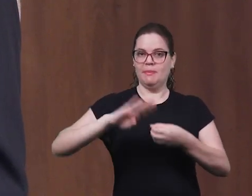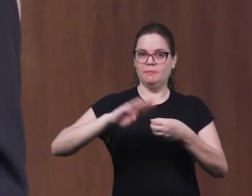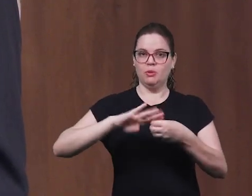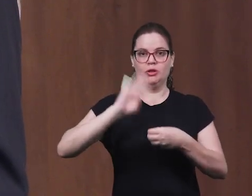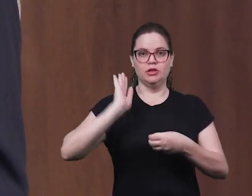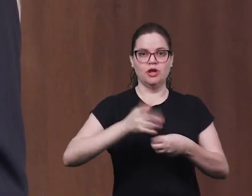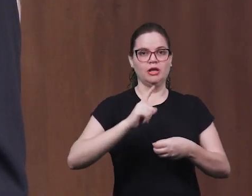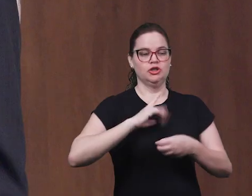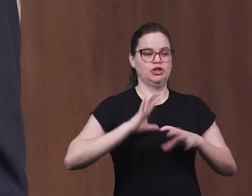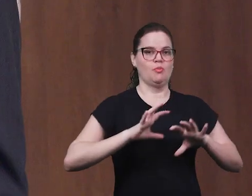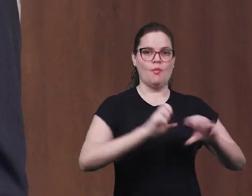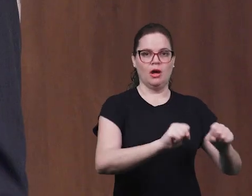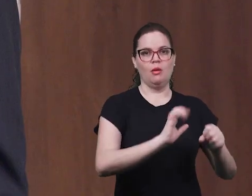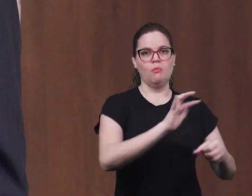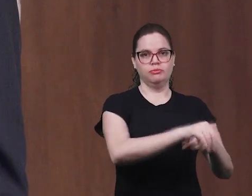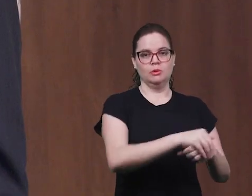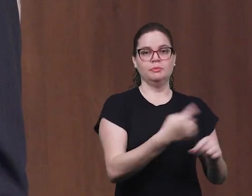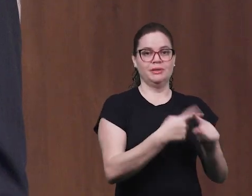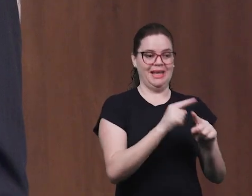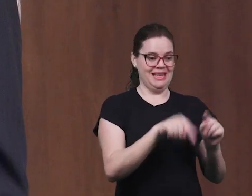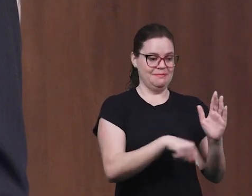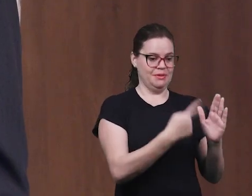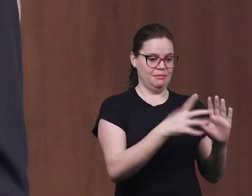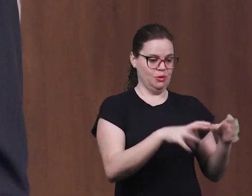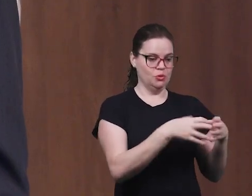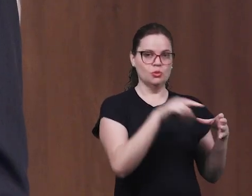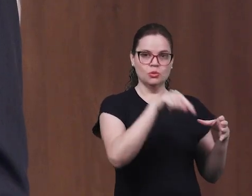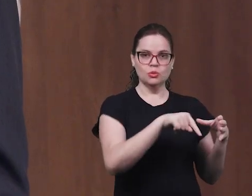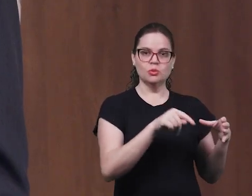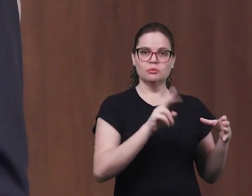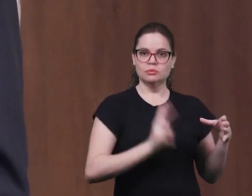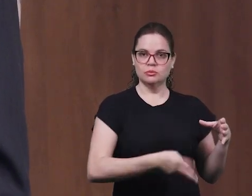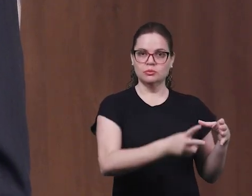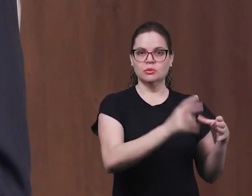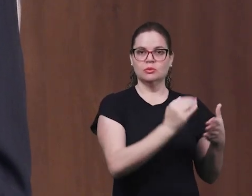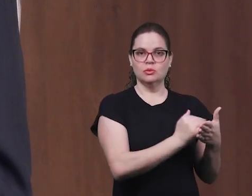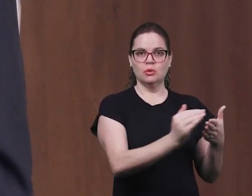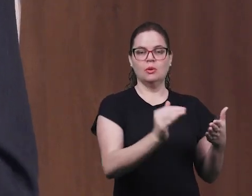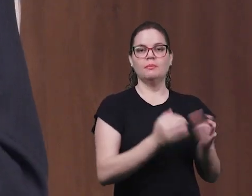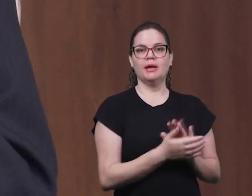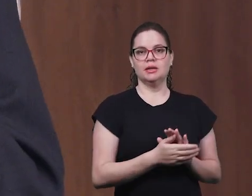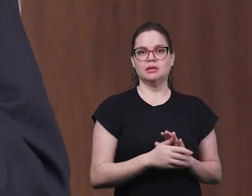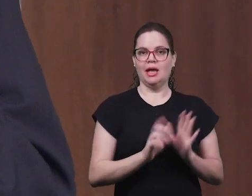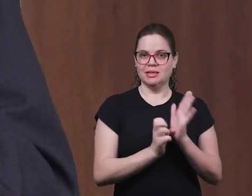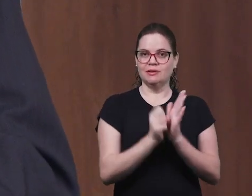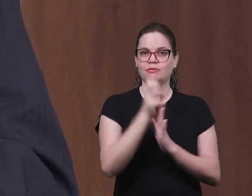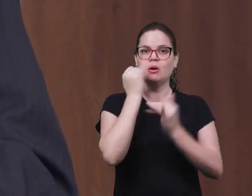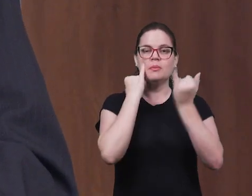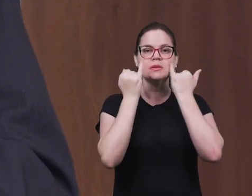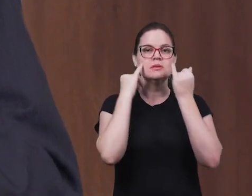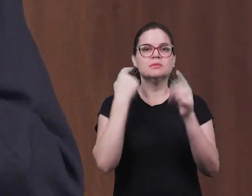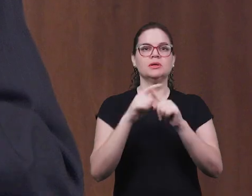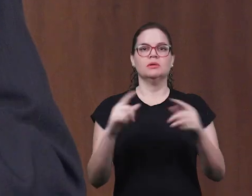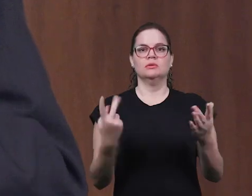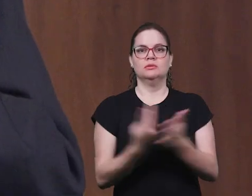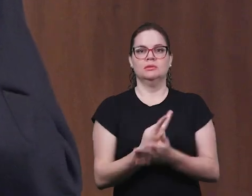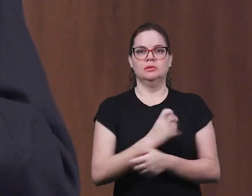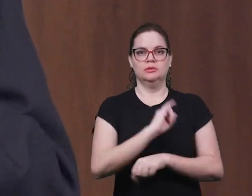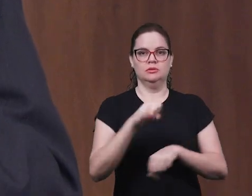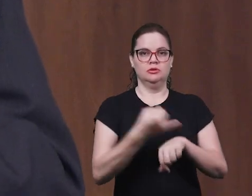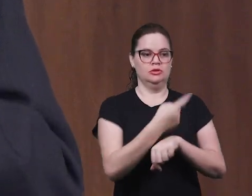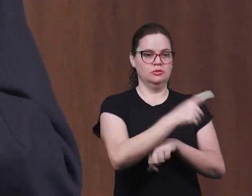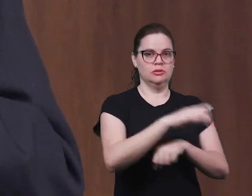de que o cativeiro inicia realmente na primeira leva é que Jerusalém já era